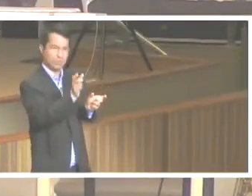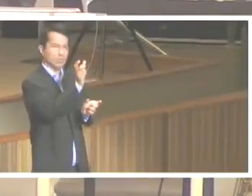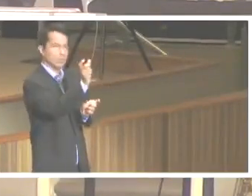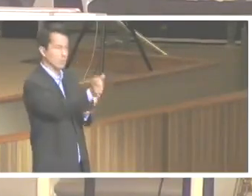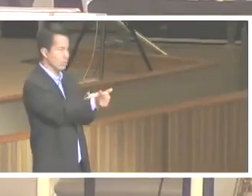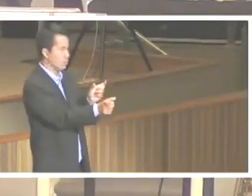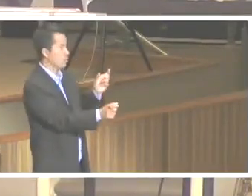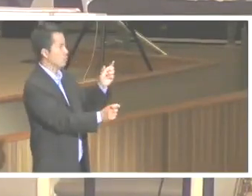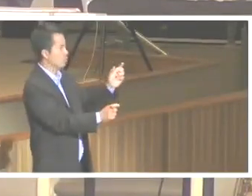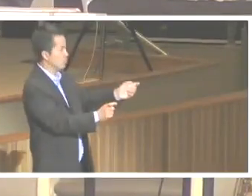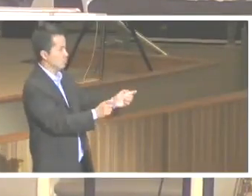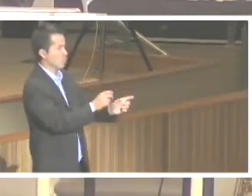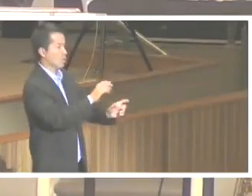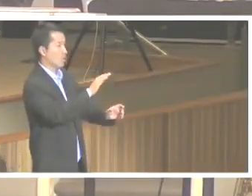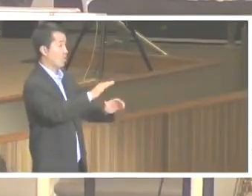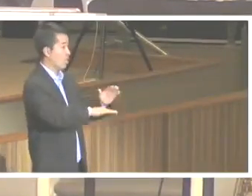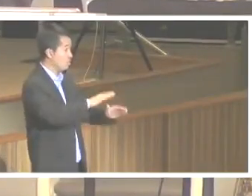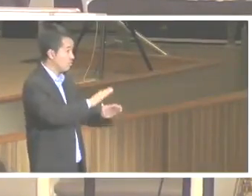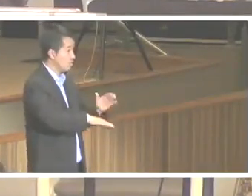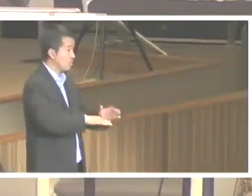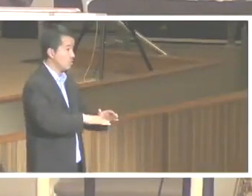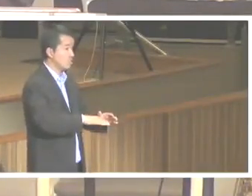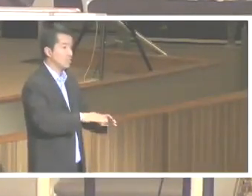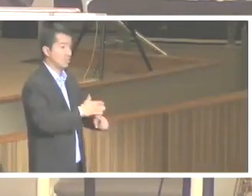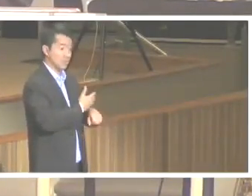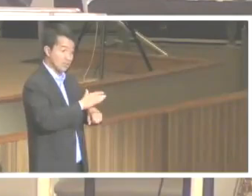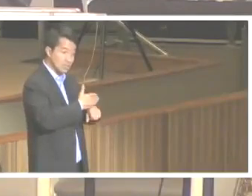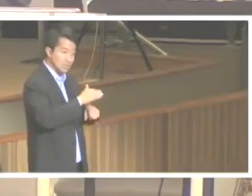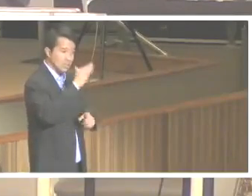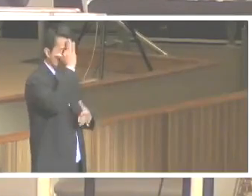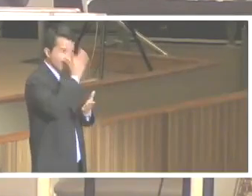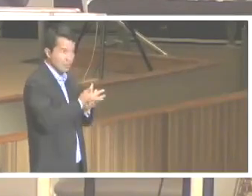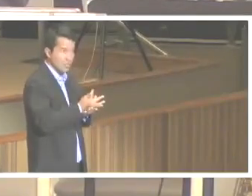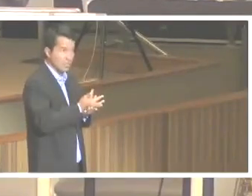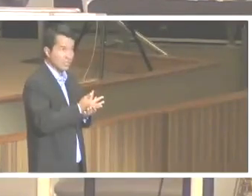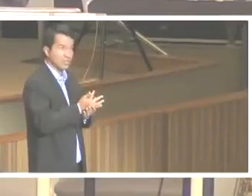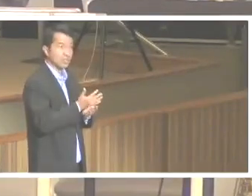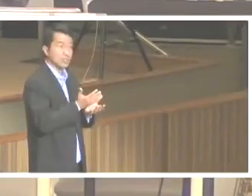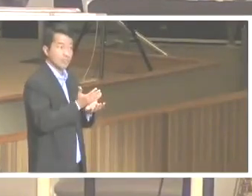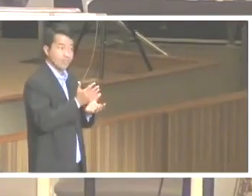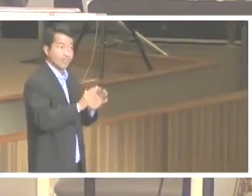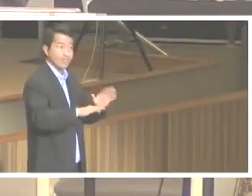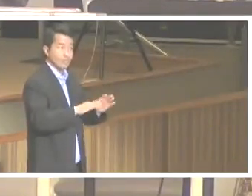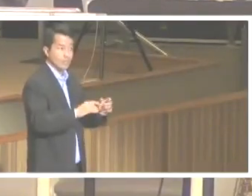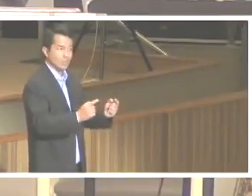tendo que optar entre o risco eo chamado